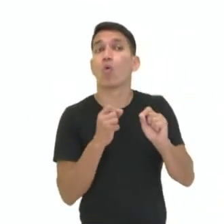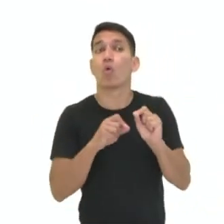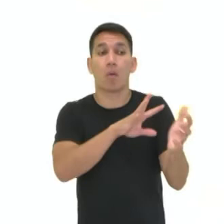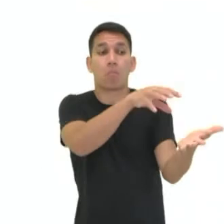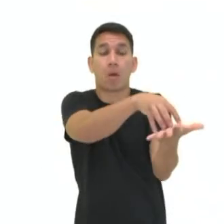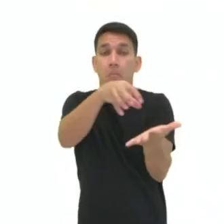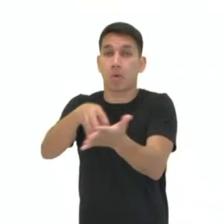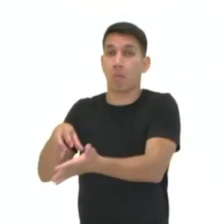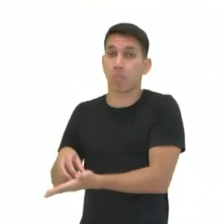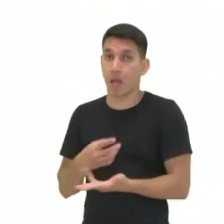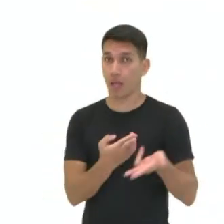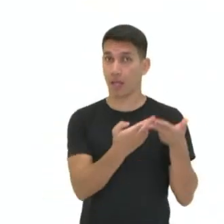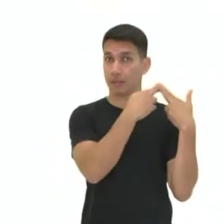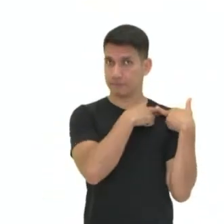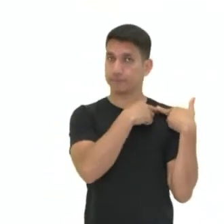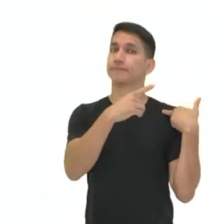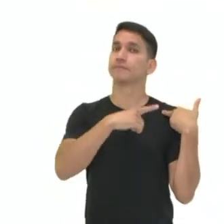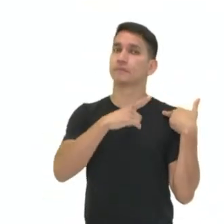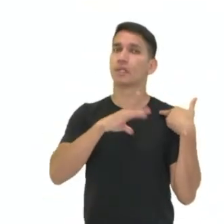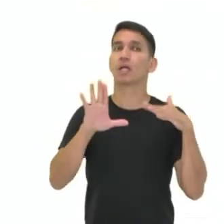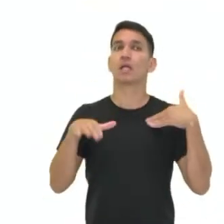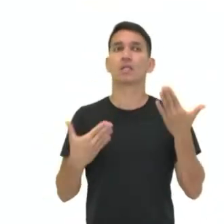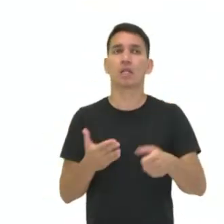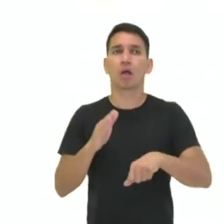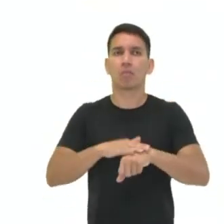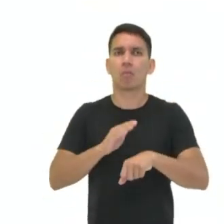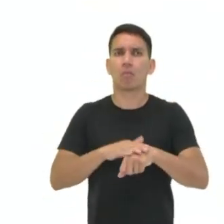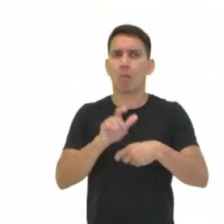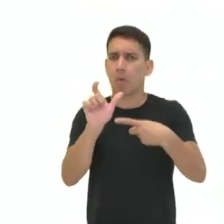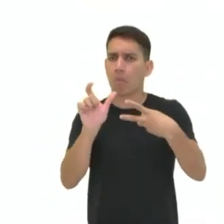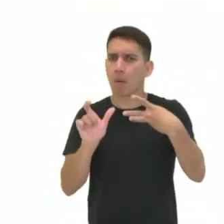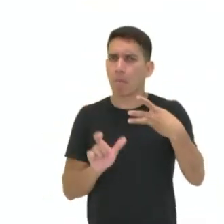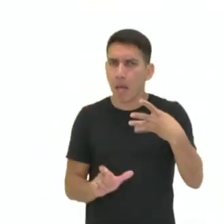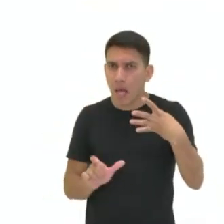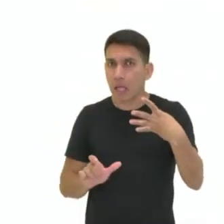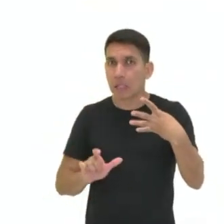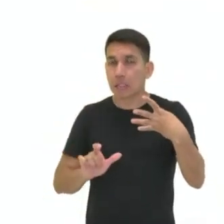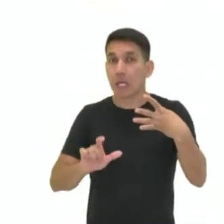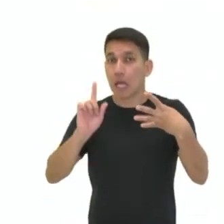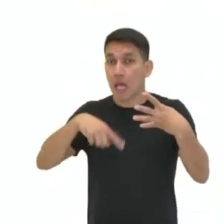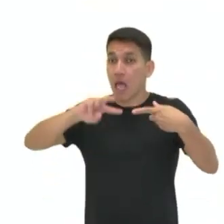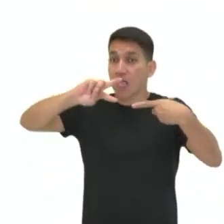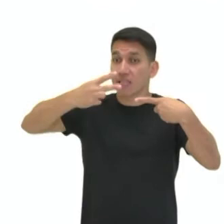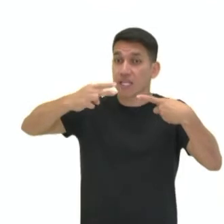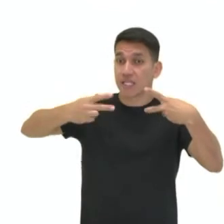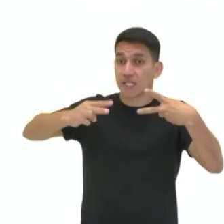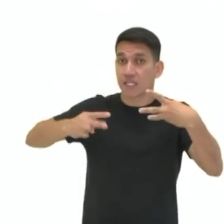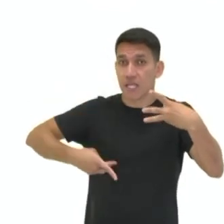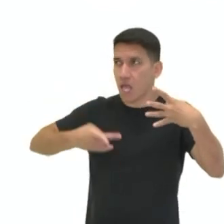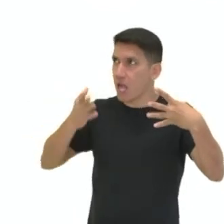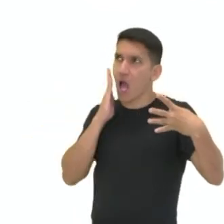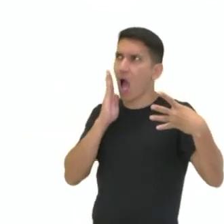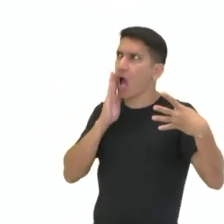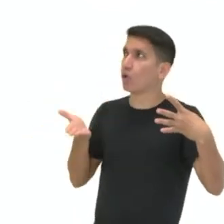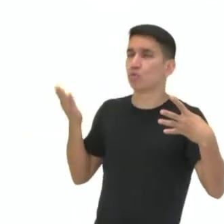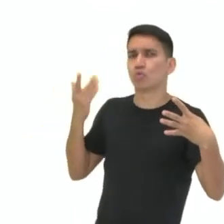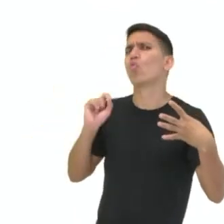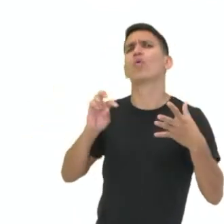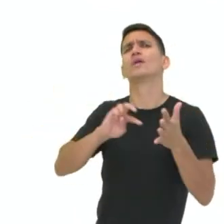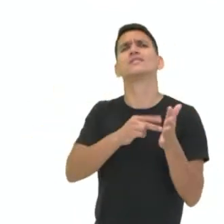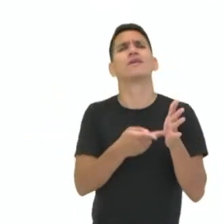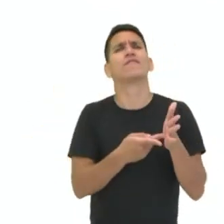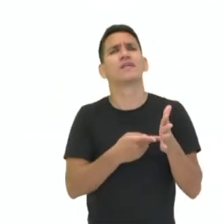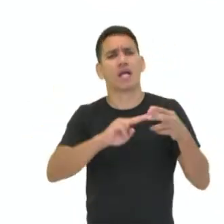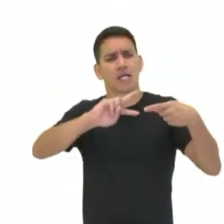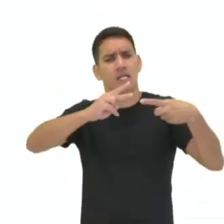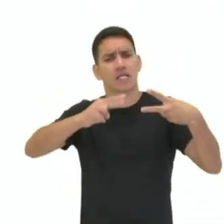órgãos competentes. Os termos em destaque são hiperlinks. O que é um hiperlink? O que pode